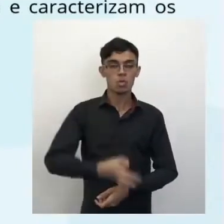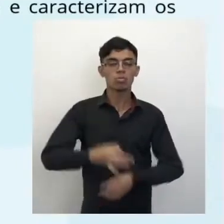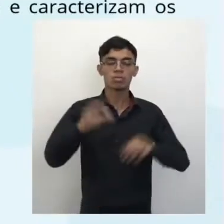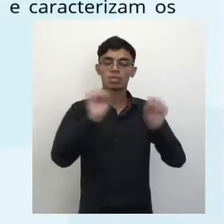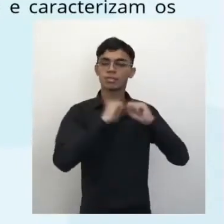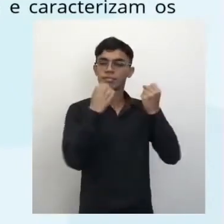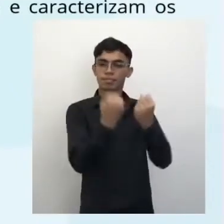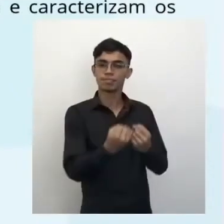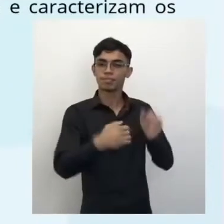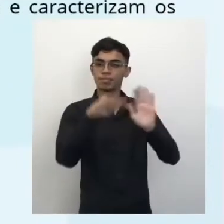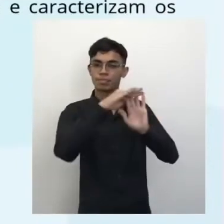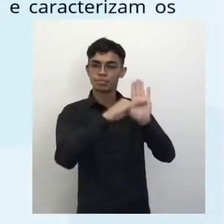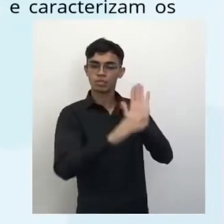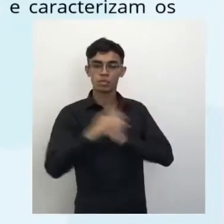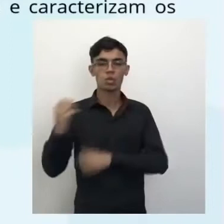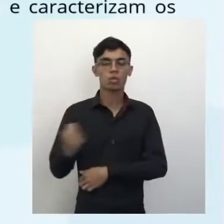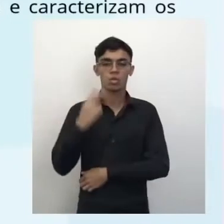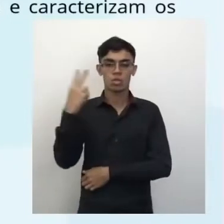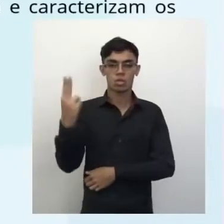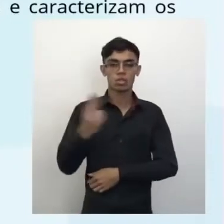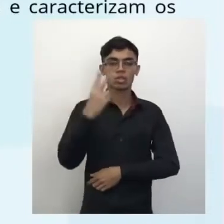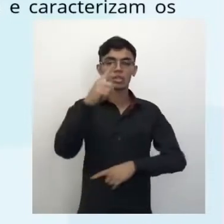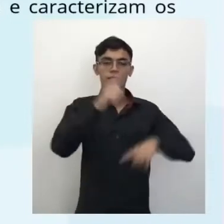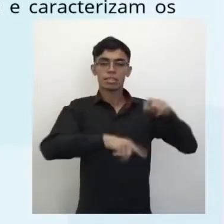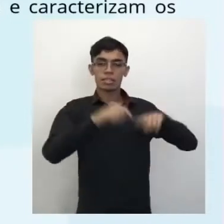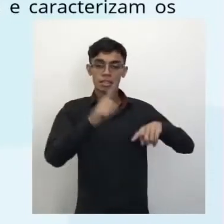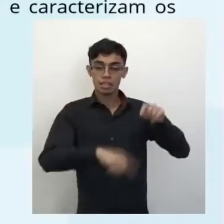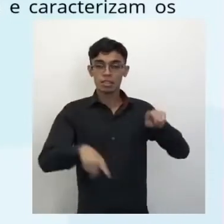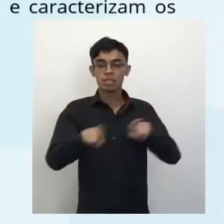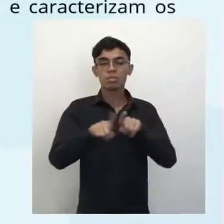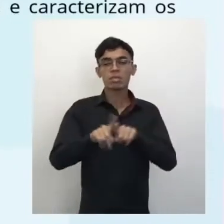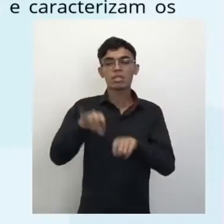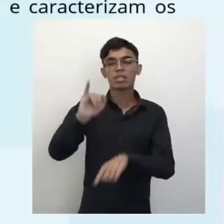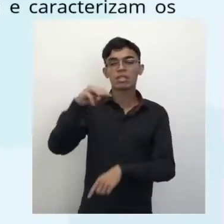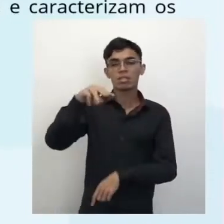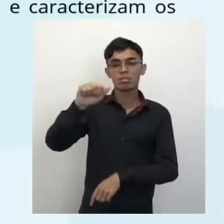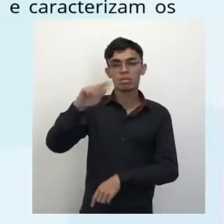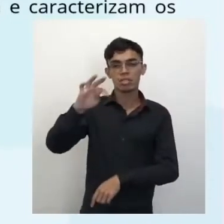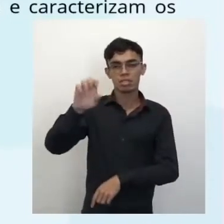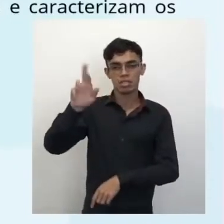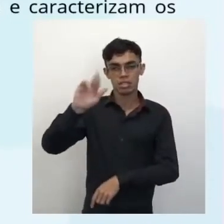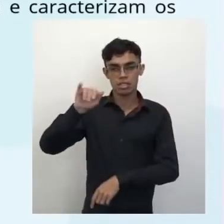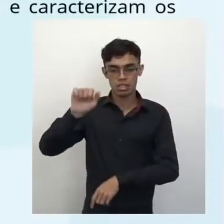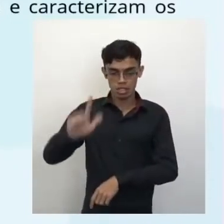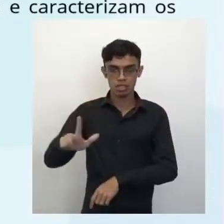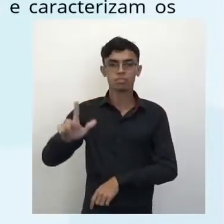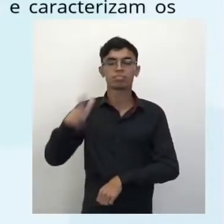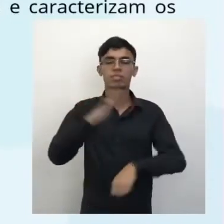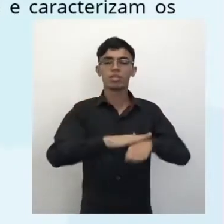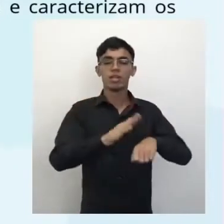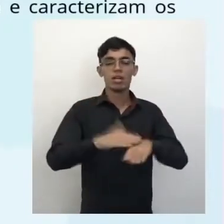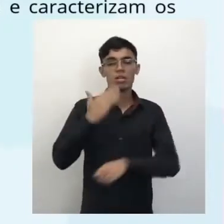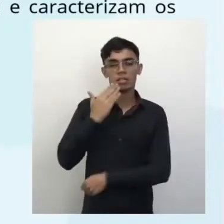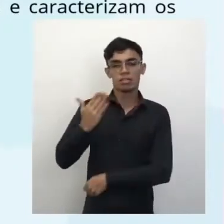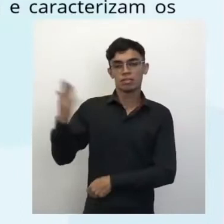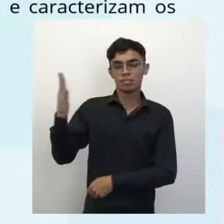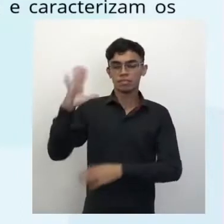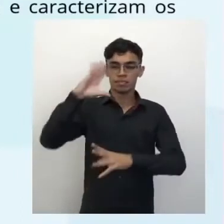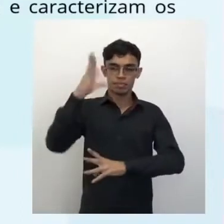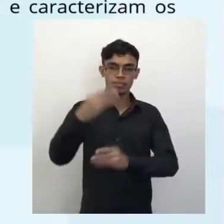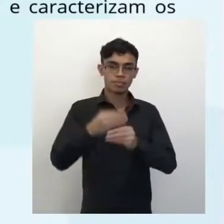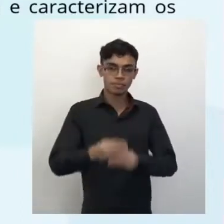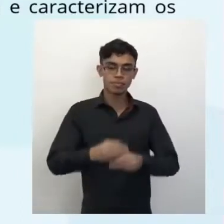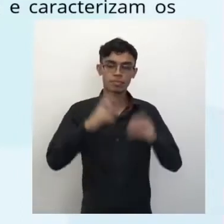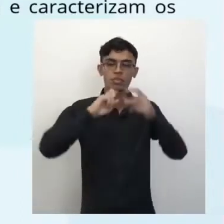de códigos e valores materiais e imateriais por ela produzidos, que podem ser resumidos